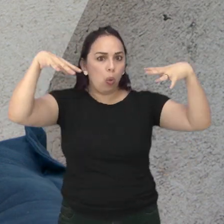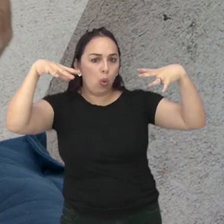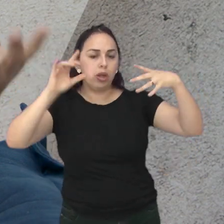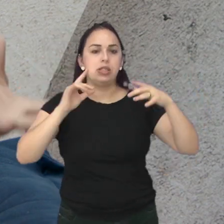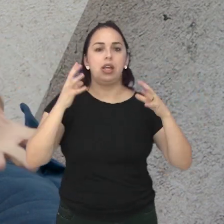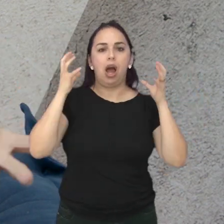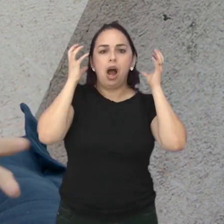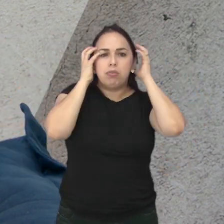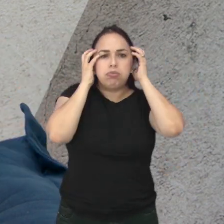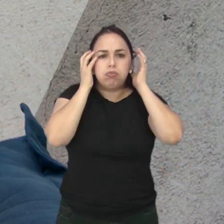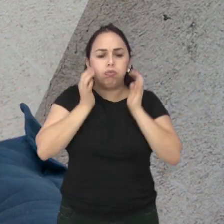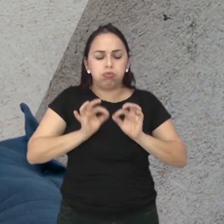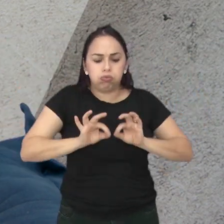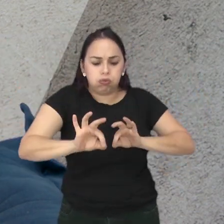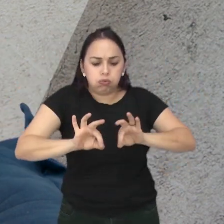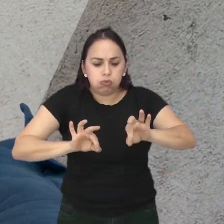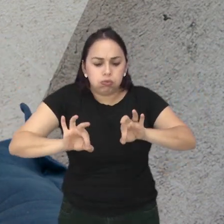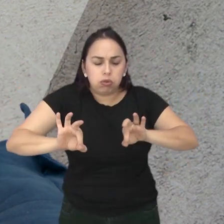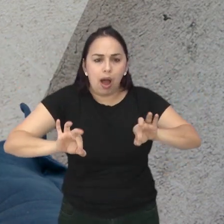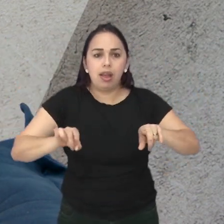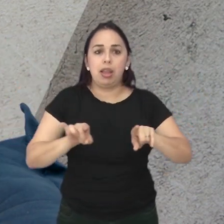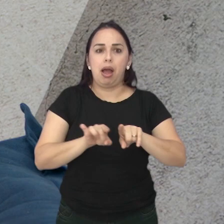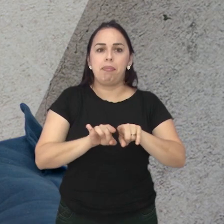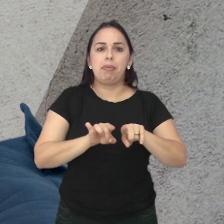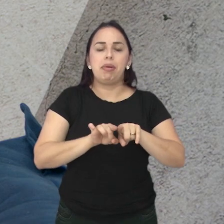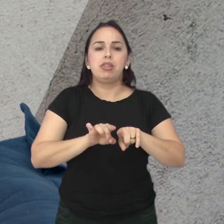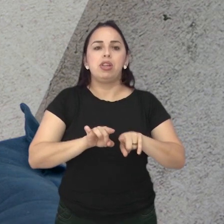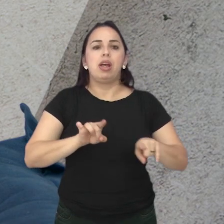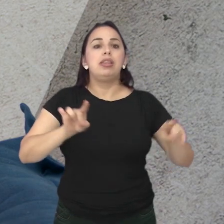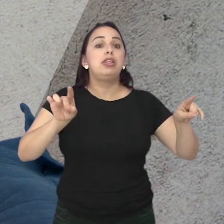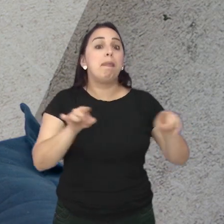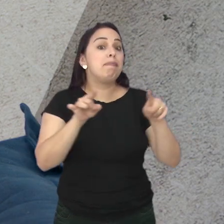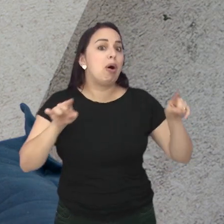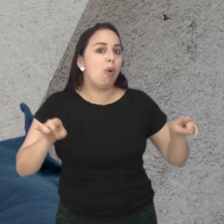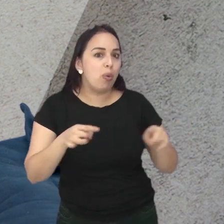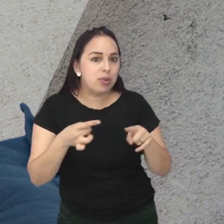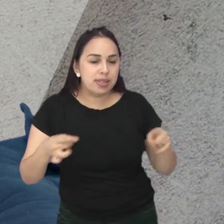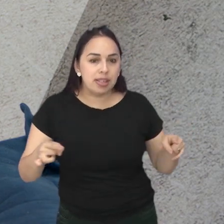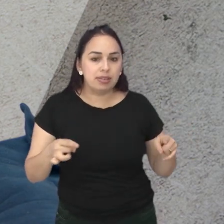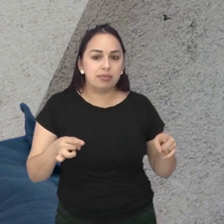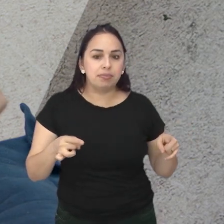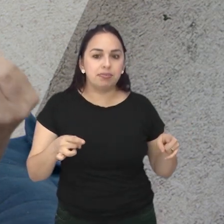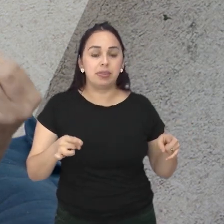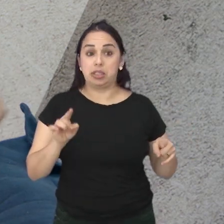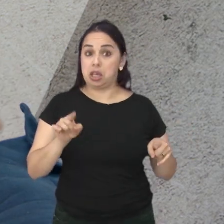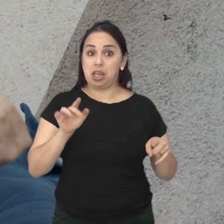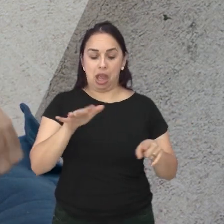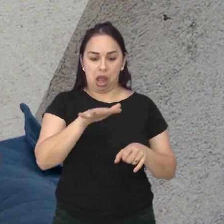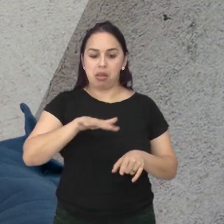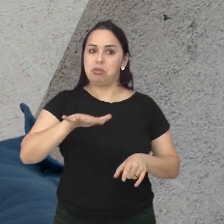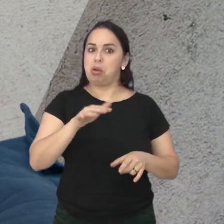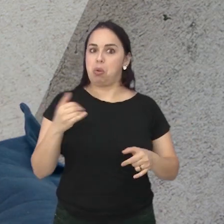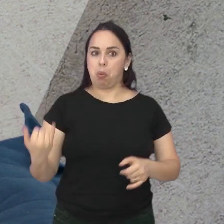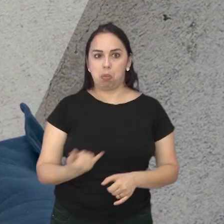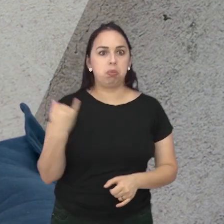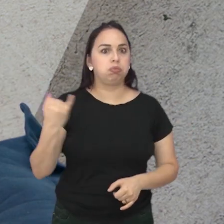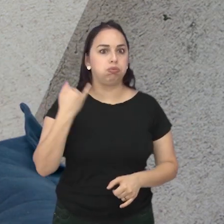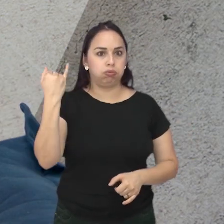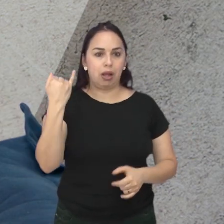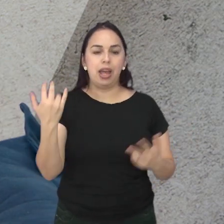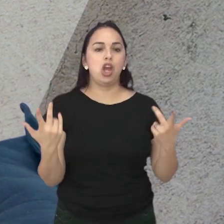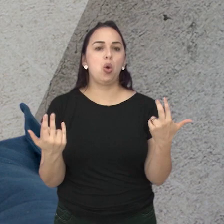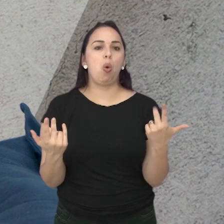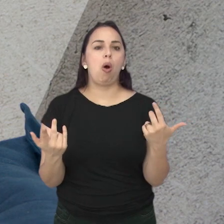os sonoplastas, diretores musicais, que são muito, muito importantes, tão